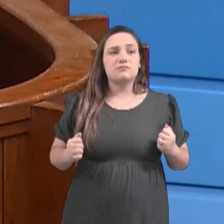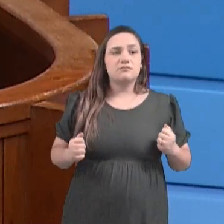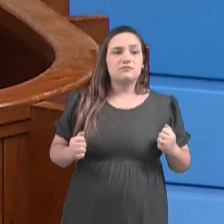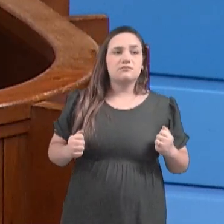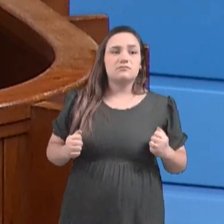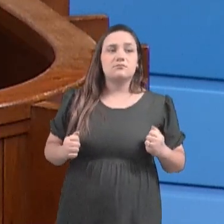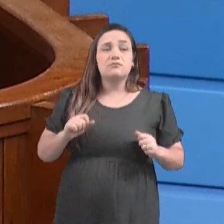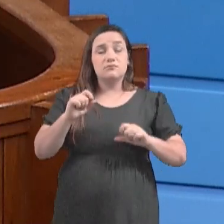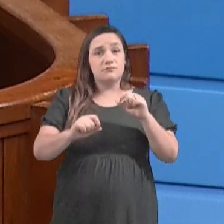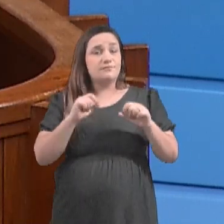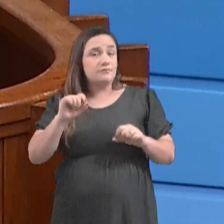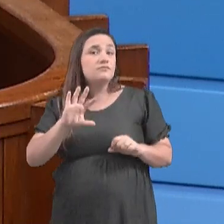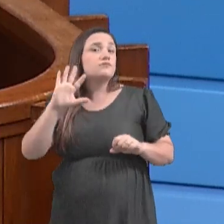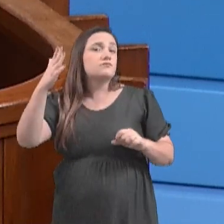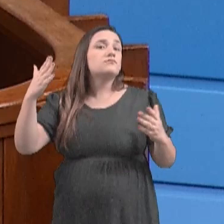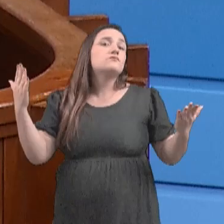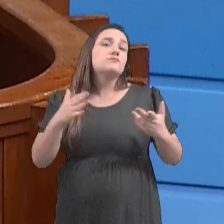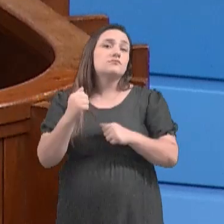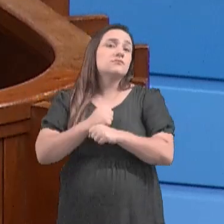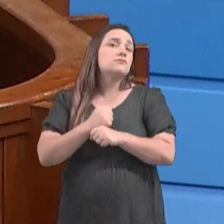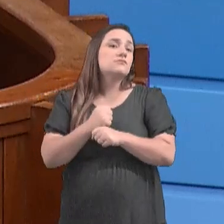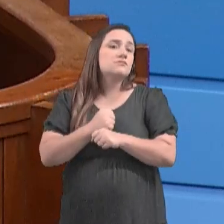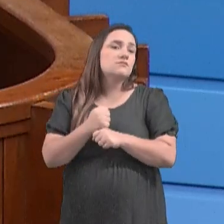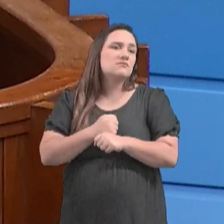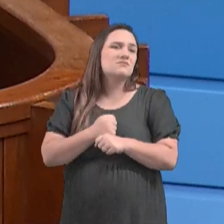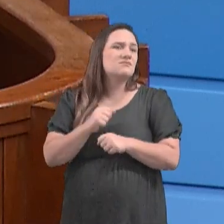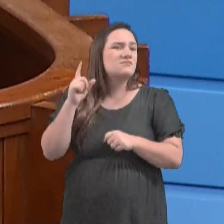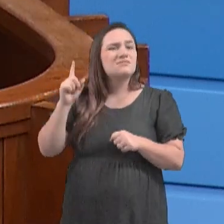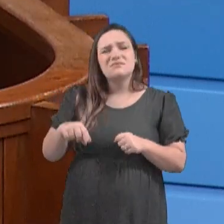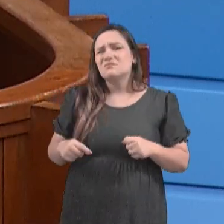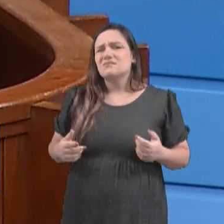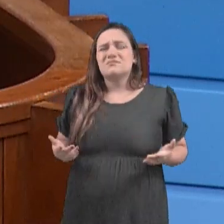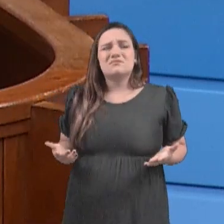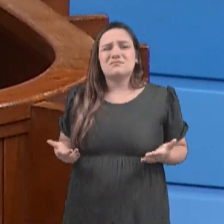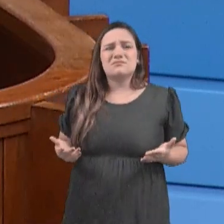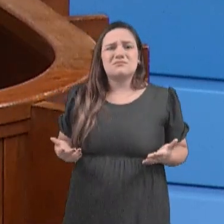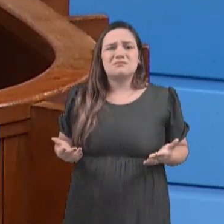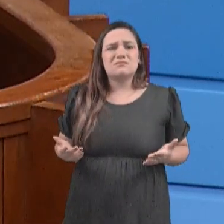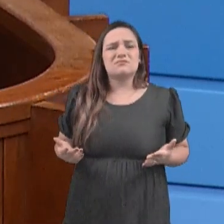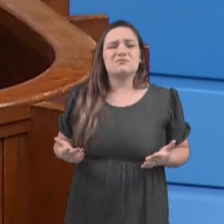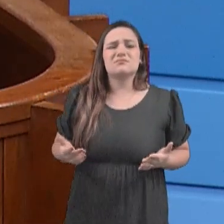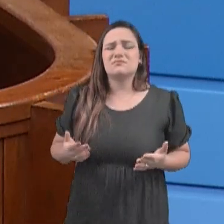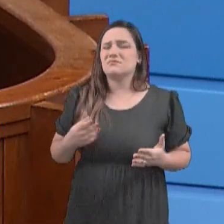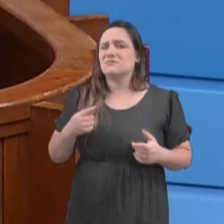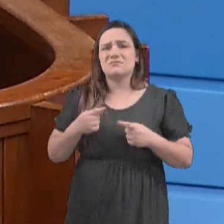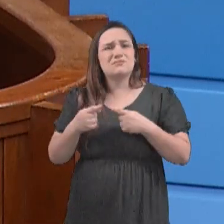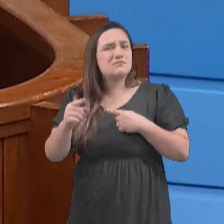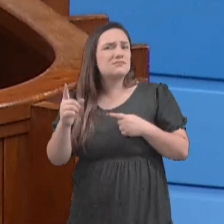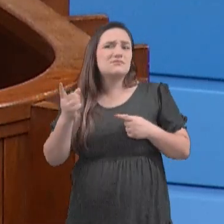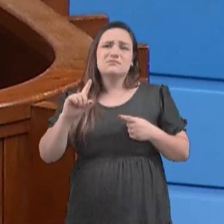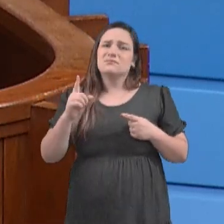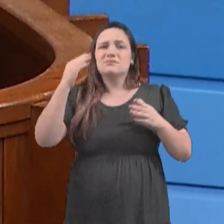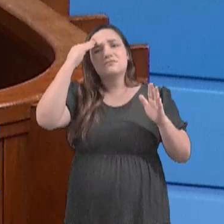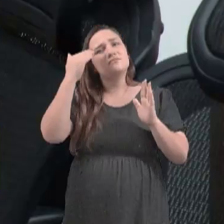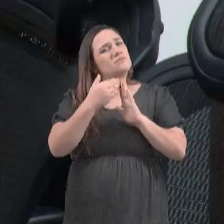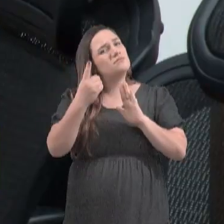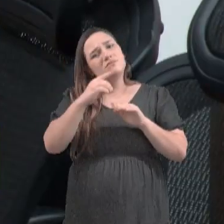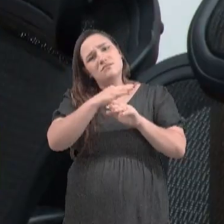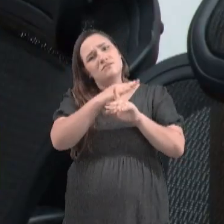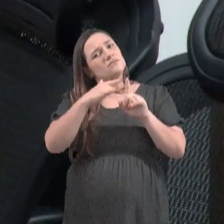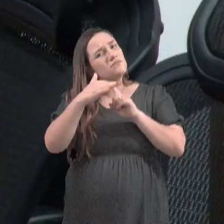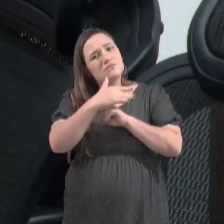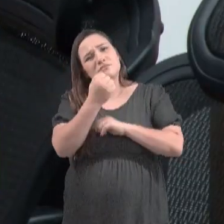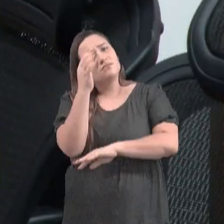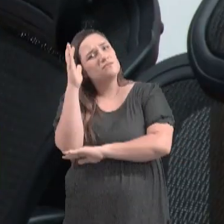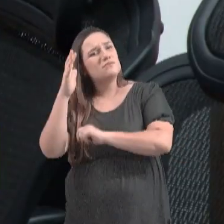acontecido ao longo dos anos, né, é uma forma absolutamente descabida e desrespeitosa